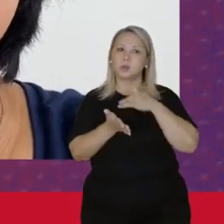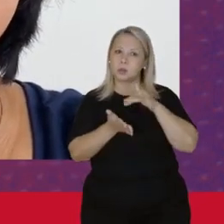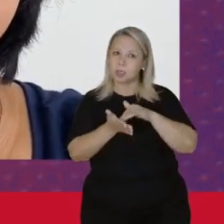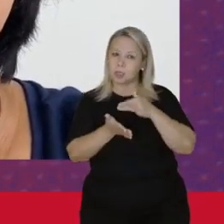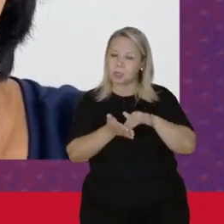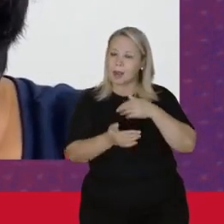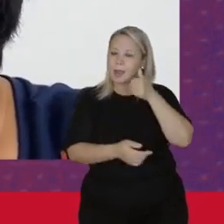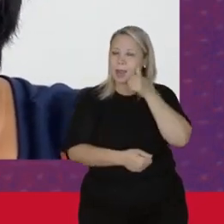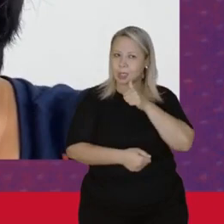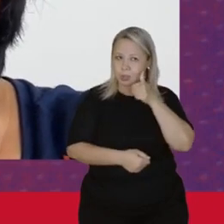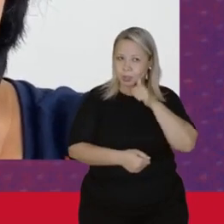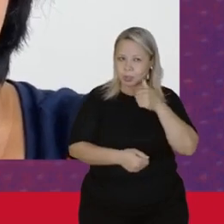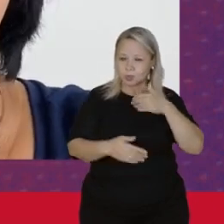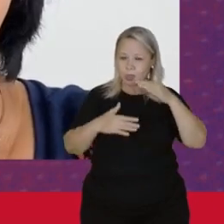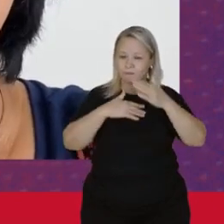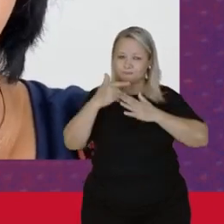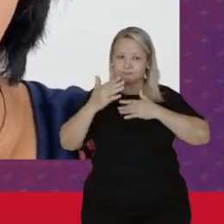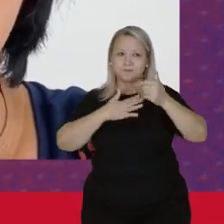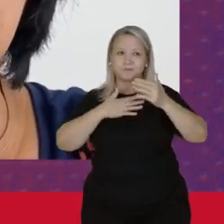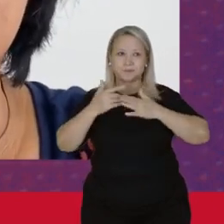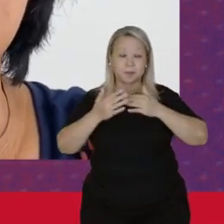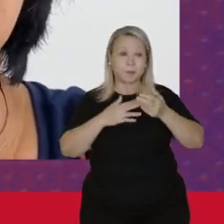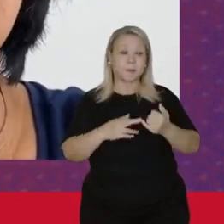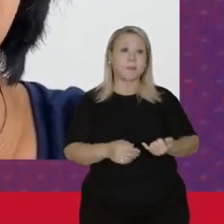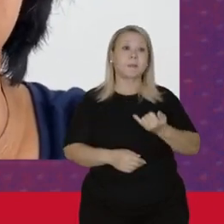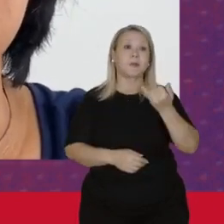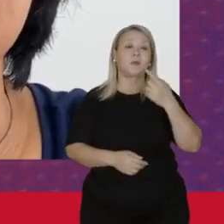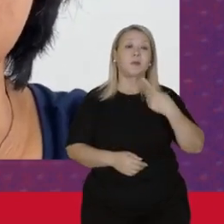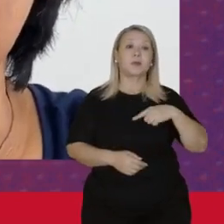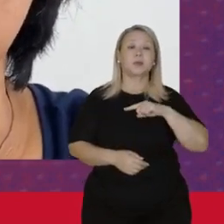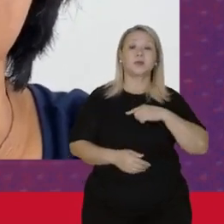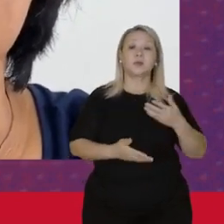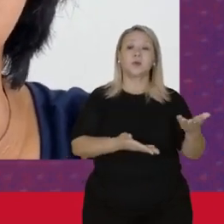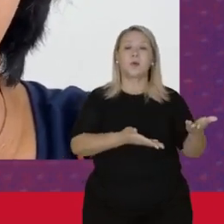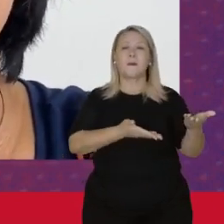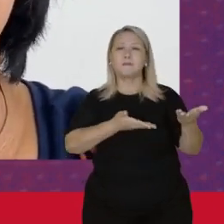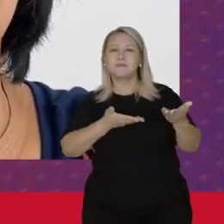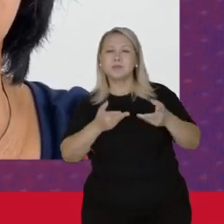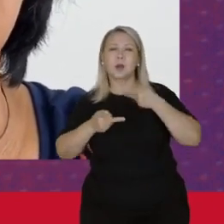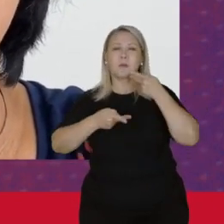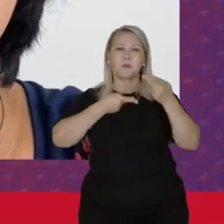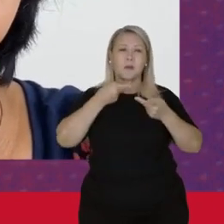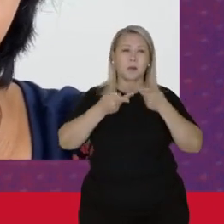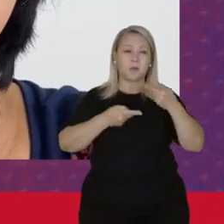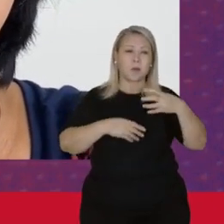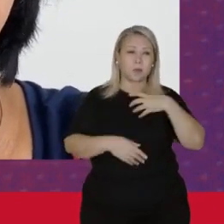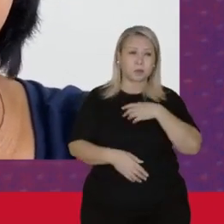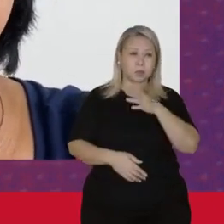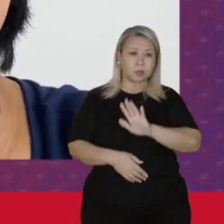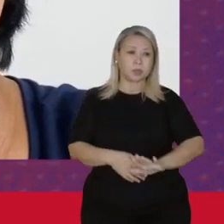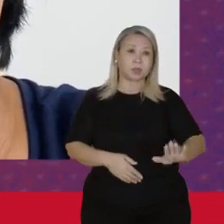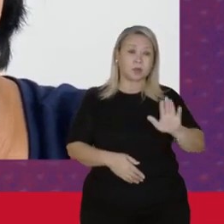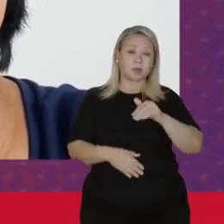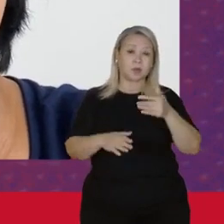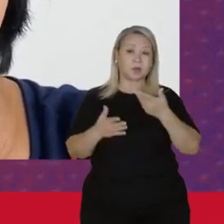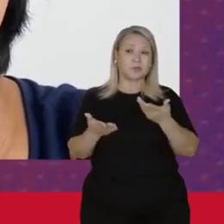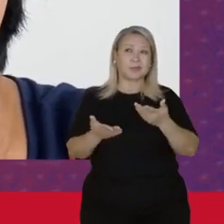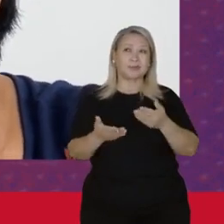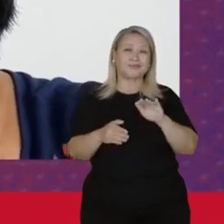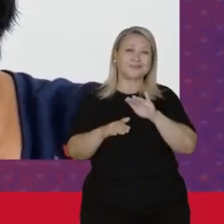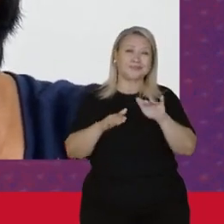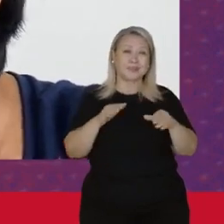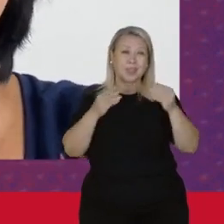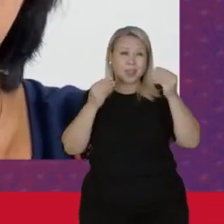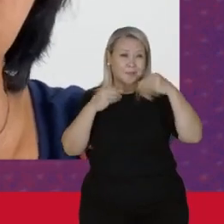de mulheres atuantes. Isso é importante a gente sempre trazer porque, de uma maneira geral, nós somos subrepresentadas. Então,